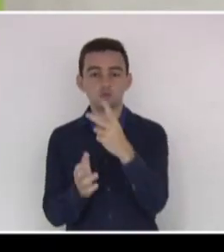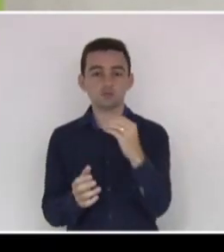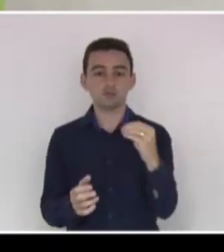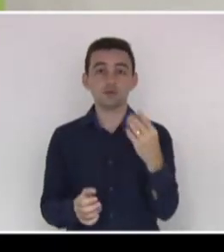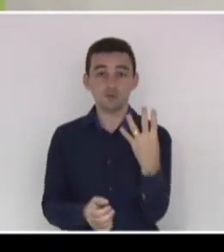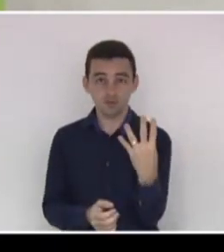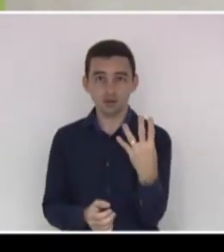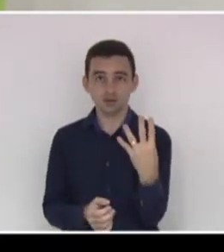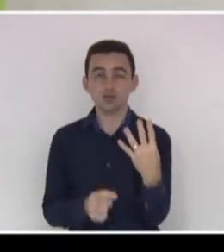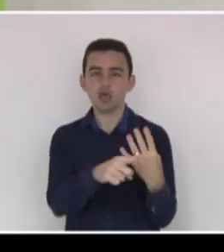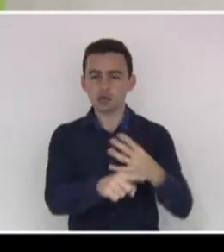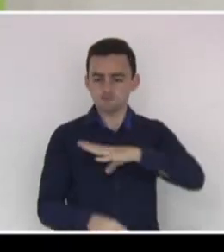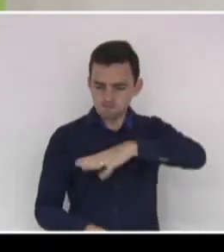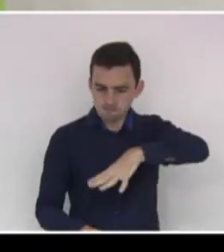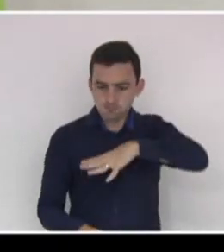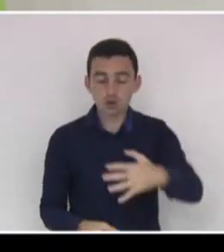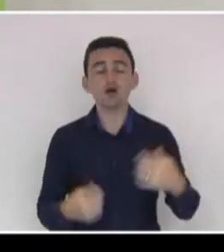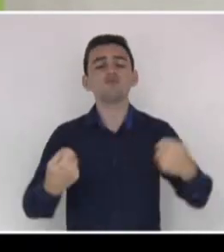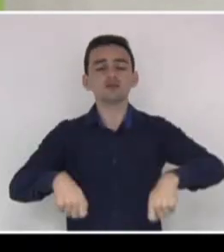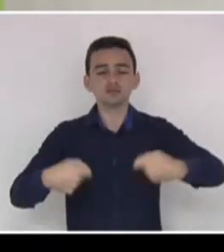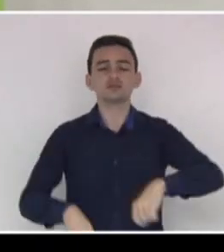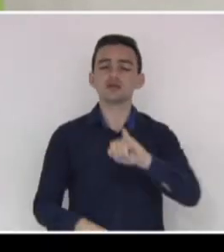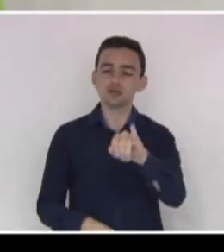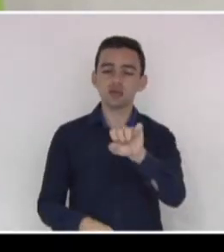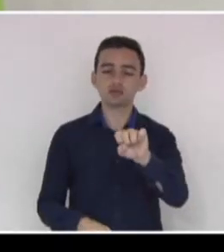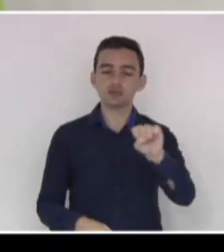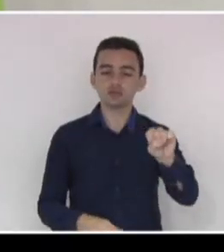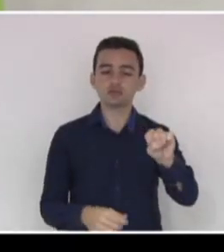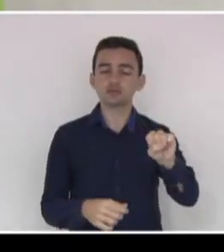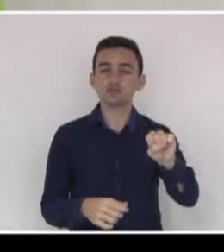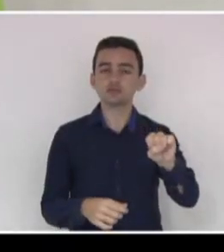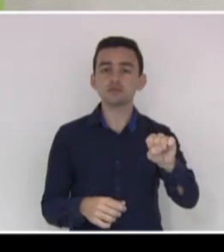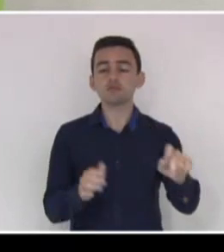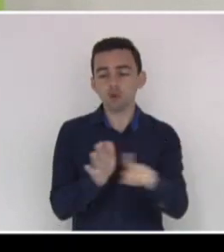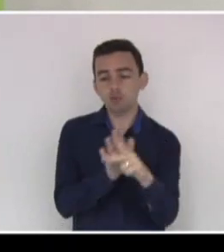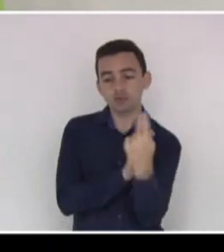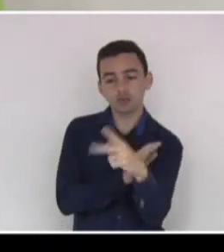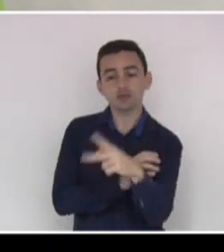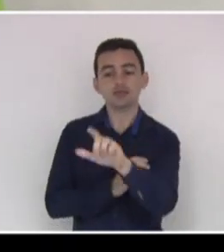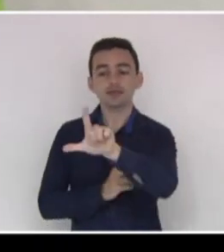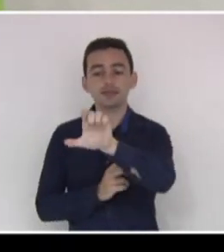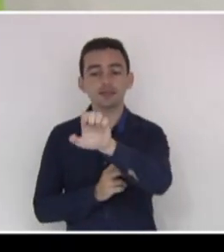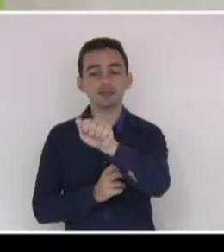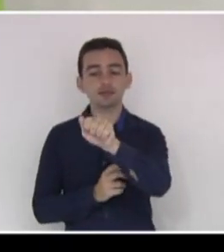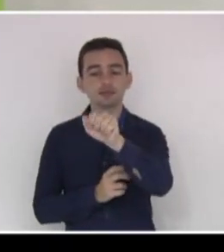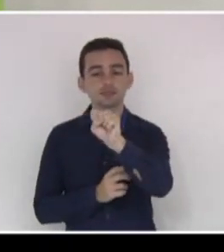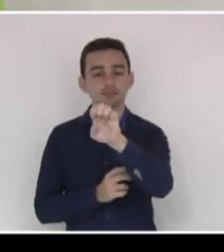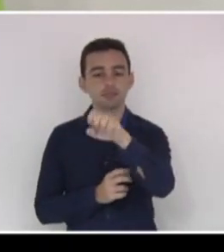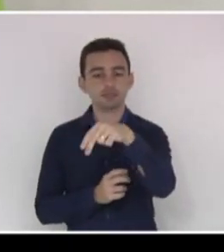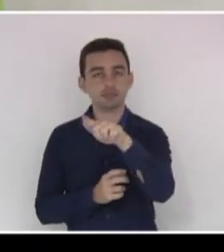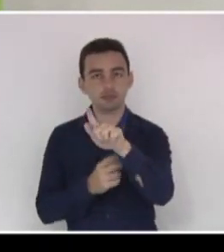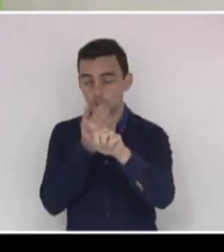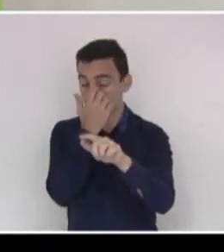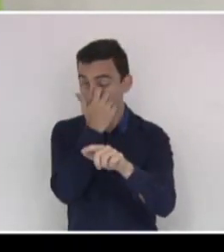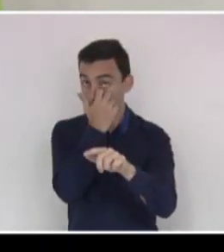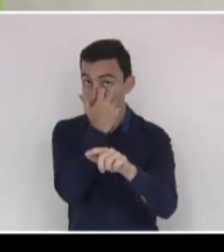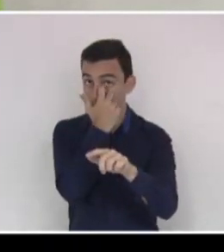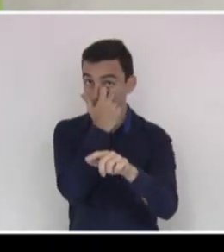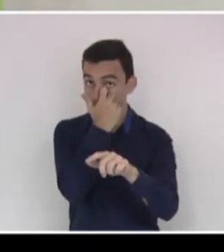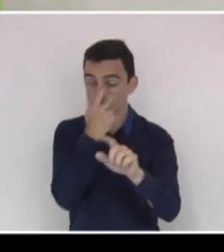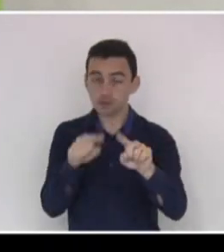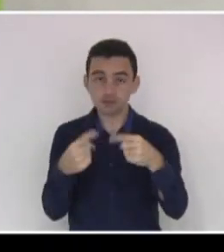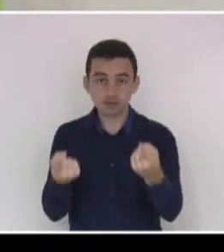de iniciar a cobrança do ISS sobre o leasing. Já exercendo o mandato de deputado